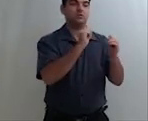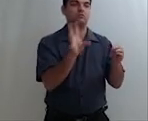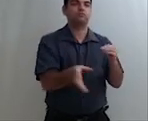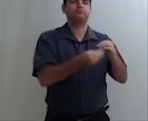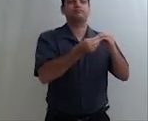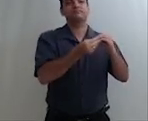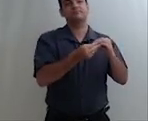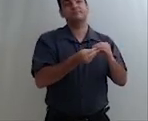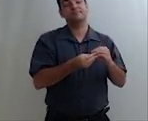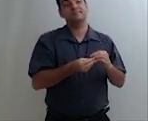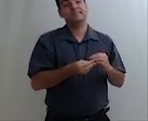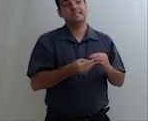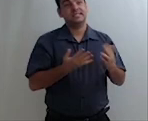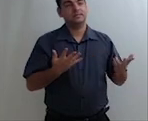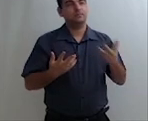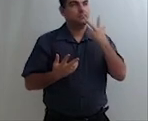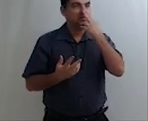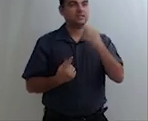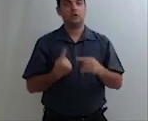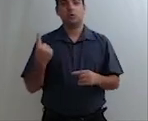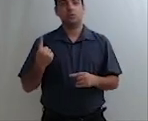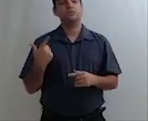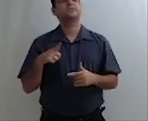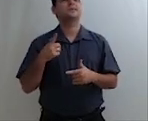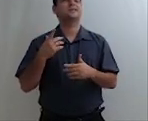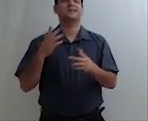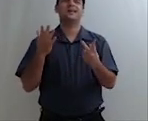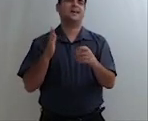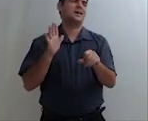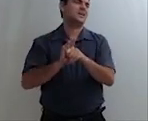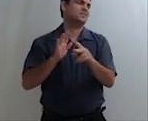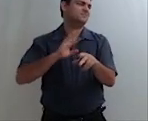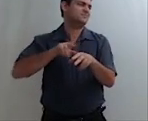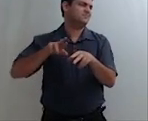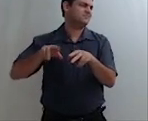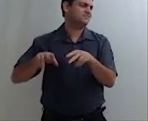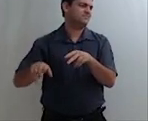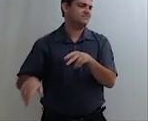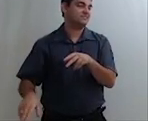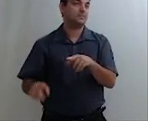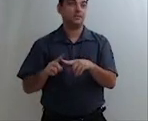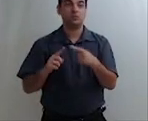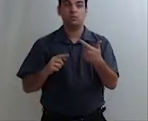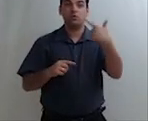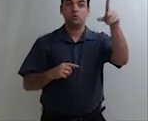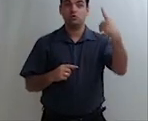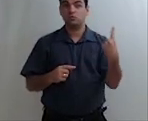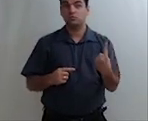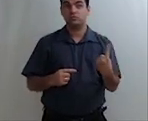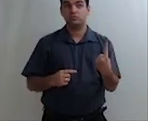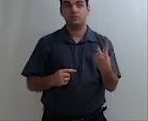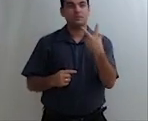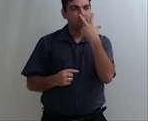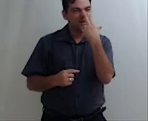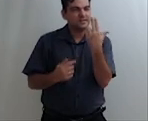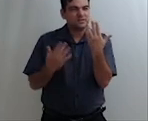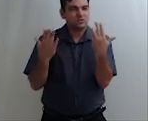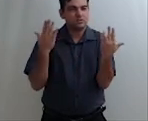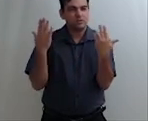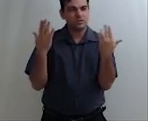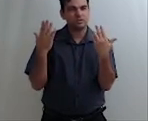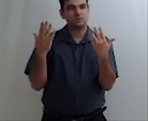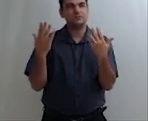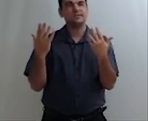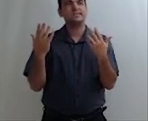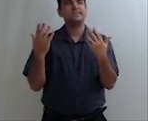em que um deles tem uma longa ficha penal mas que a própria natureza e uma